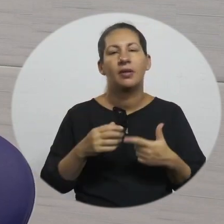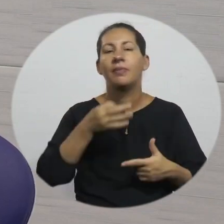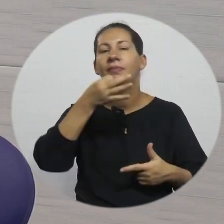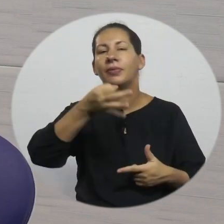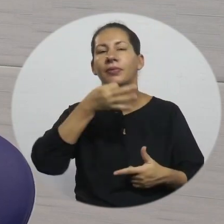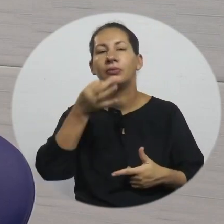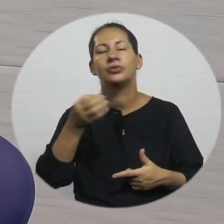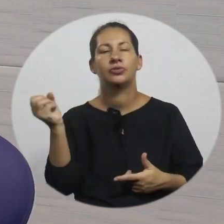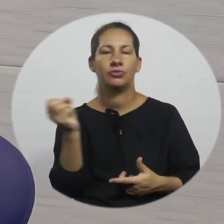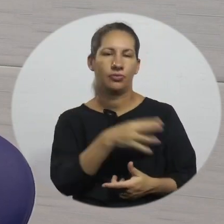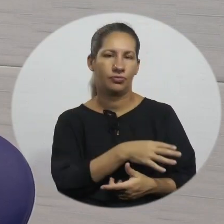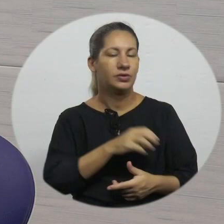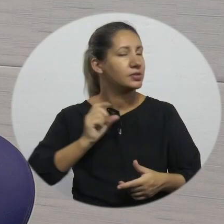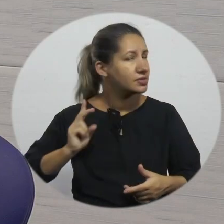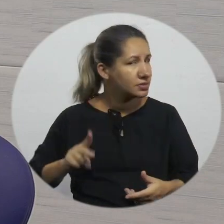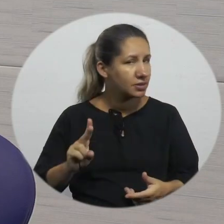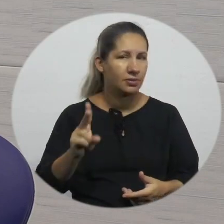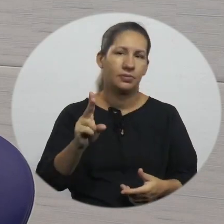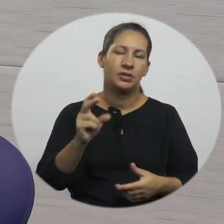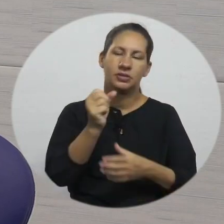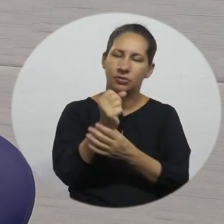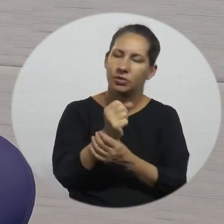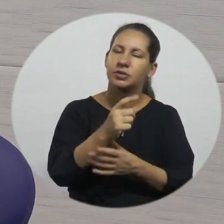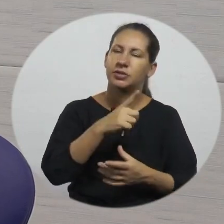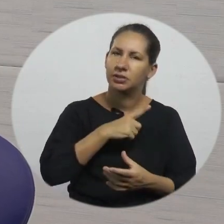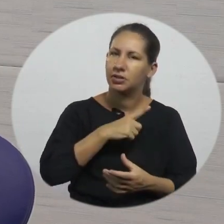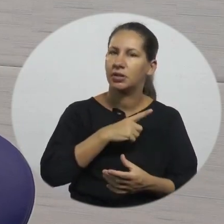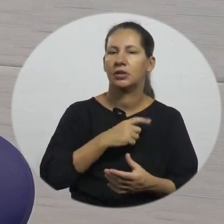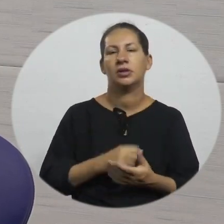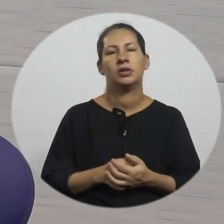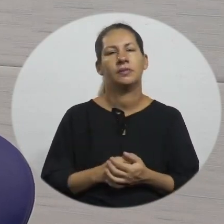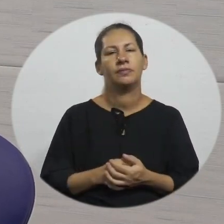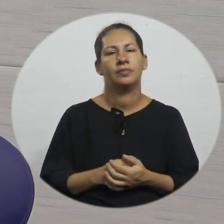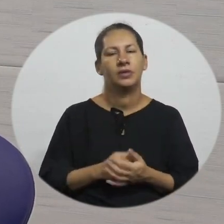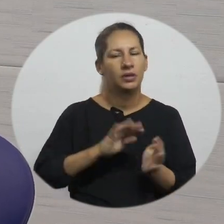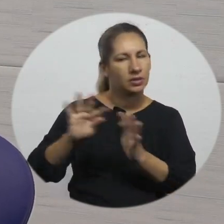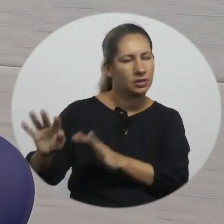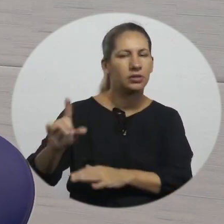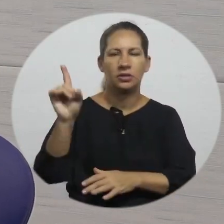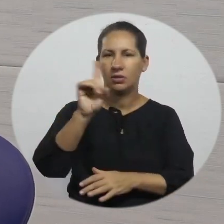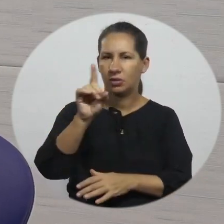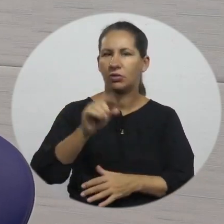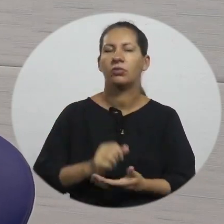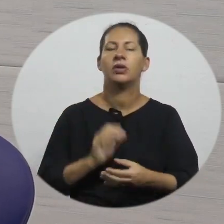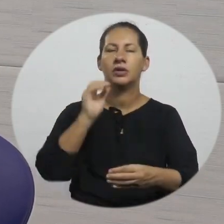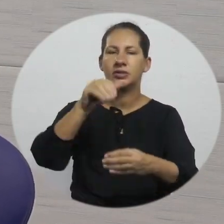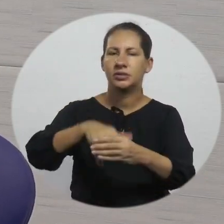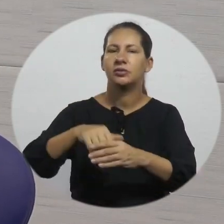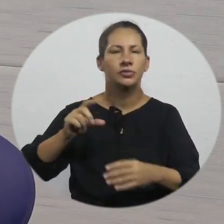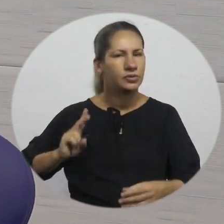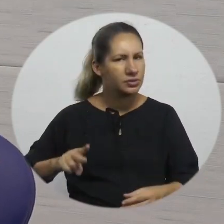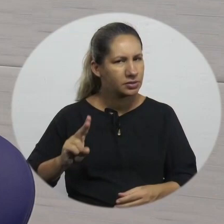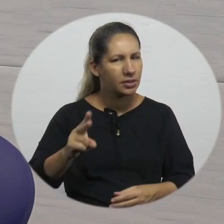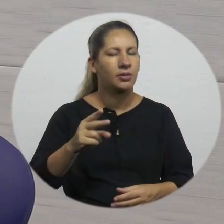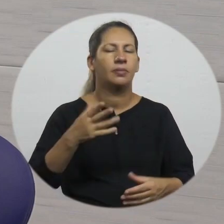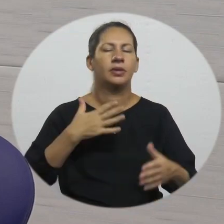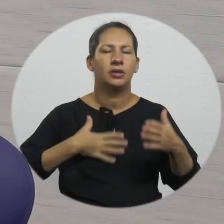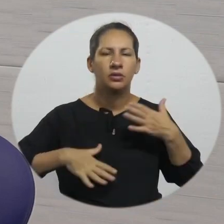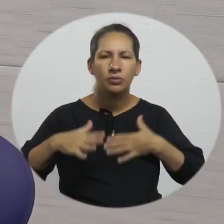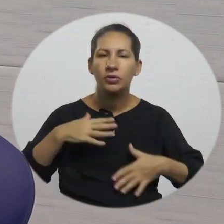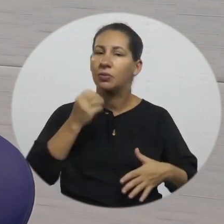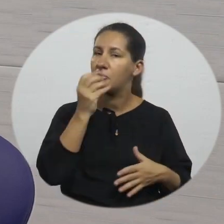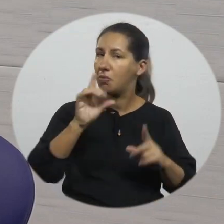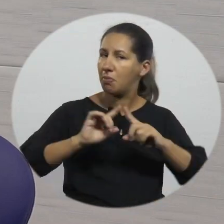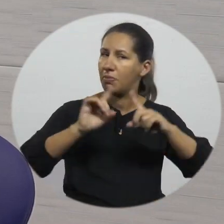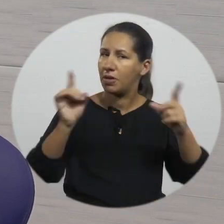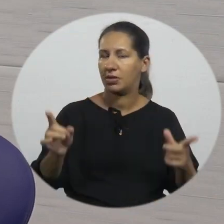trabalhar propostas inovadoras, mantendo sempre a segurança. A gente não abre mão da segurança de fazer uma eleição onde tudo ocorra